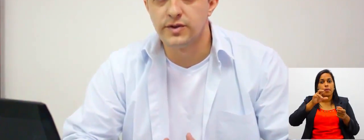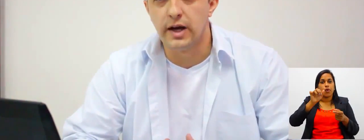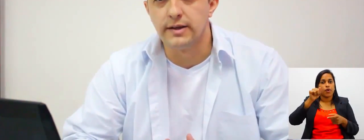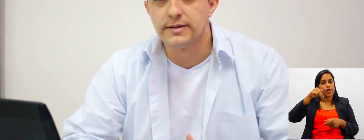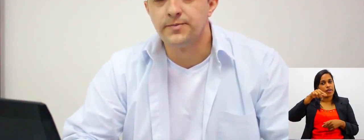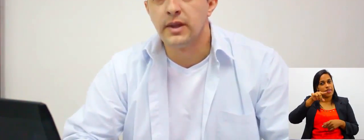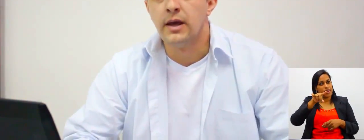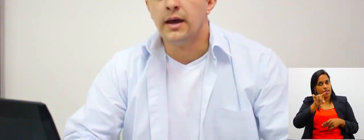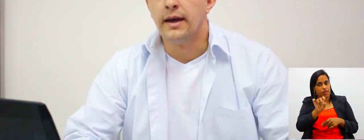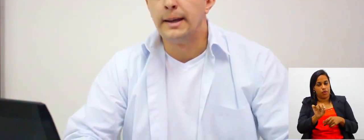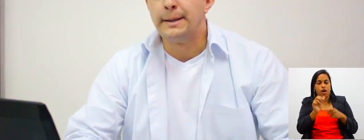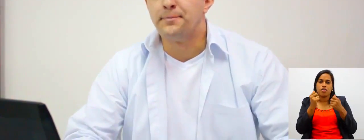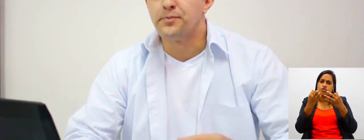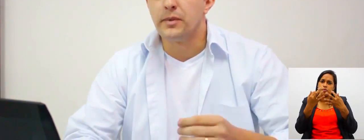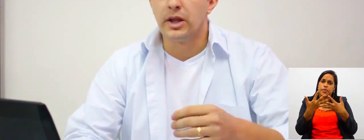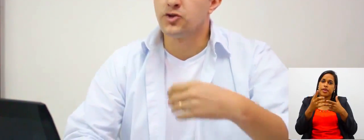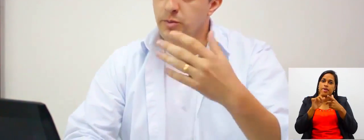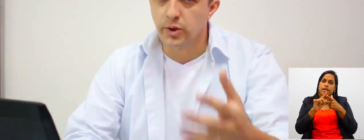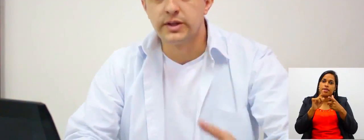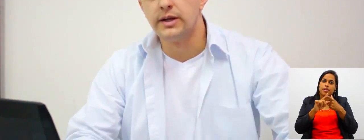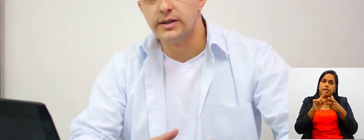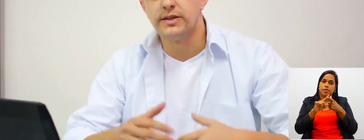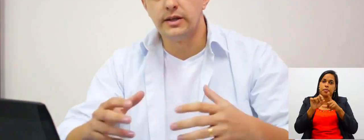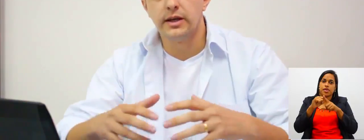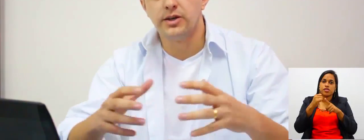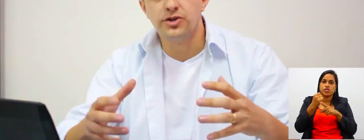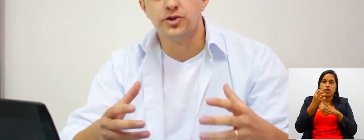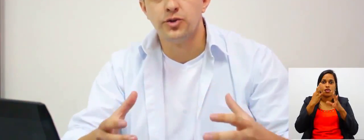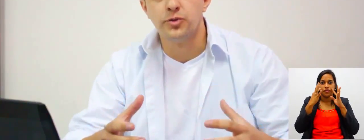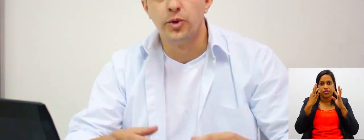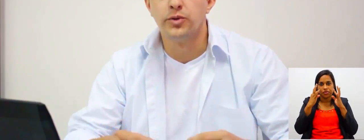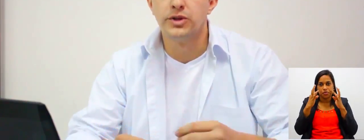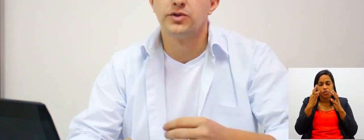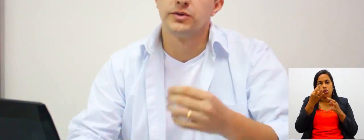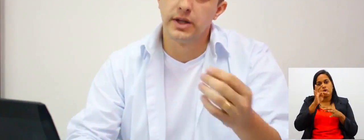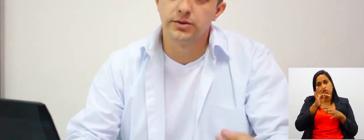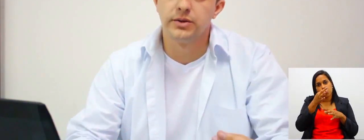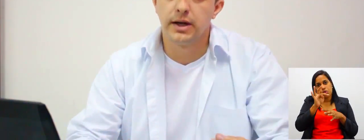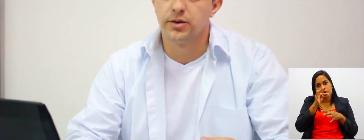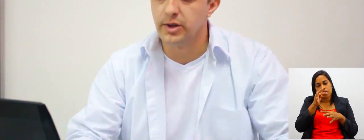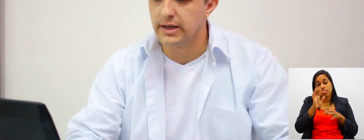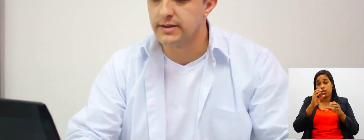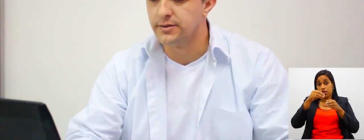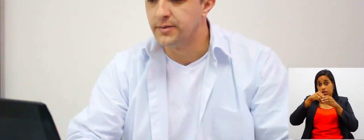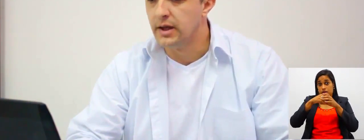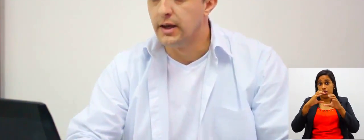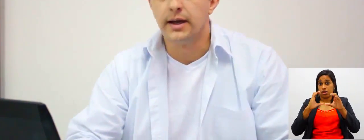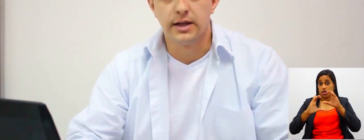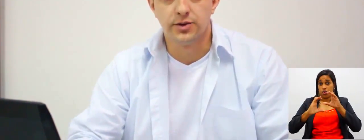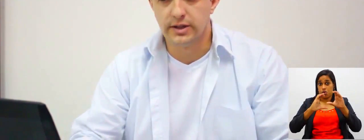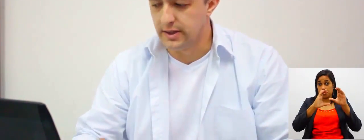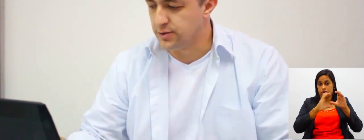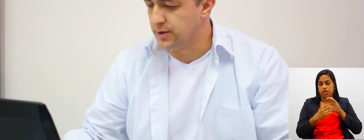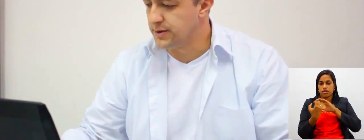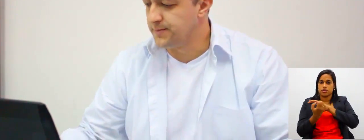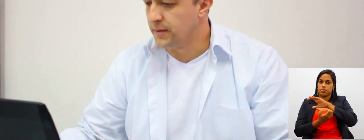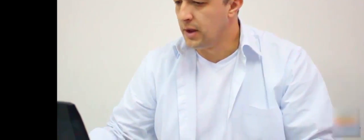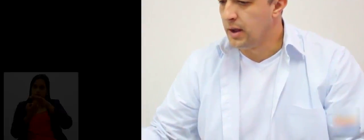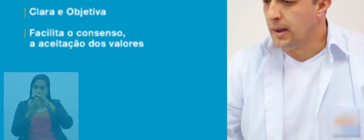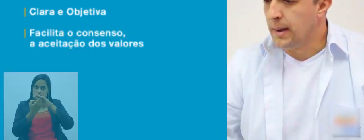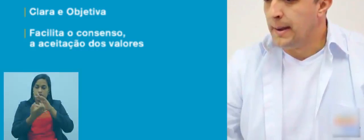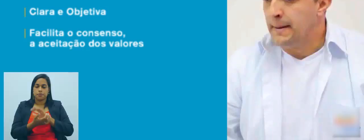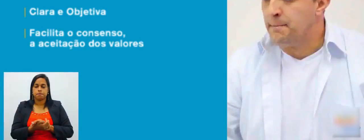redes sociais. A sua importância, e aí a gente discute um pouco disso dentro da comunicação nas